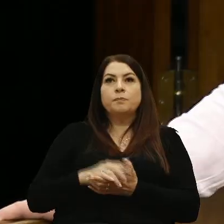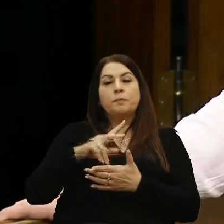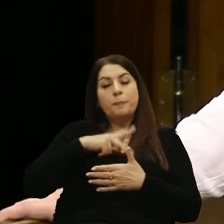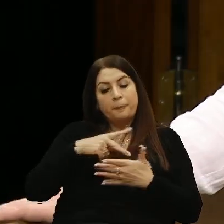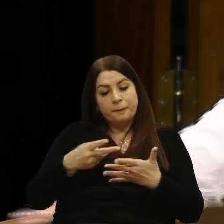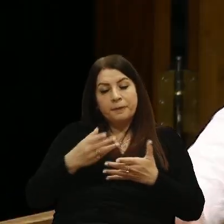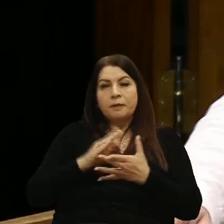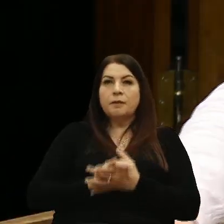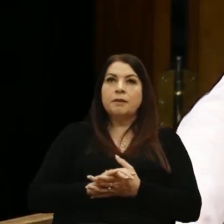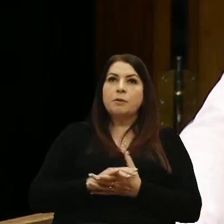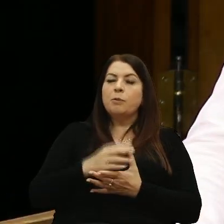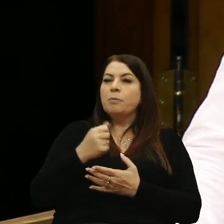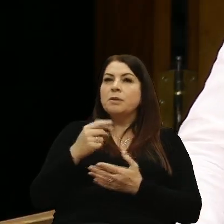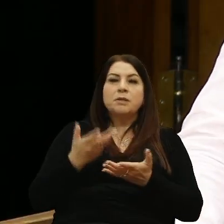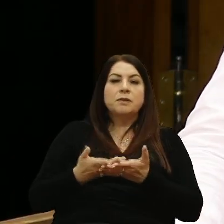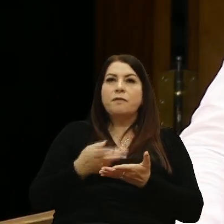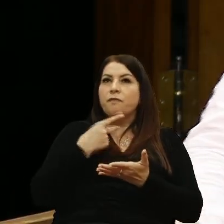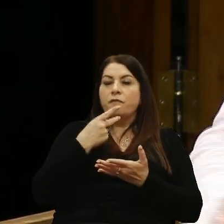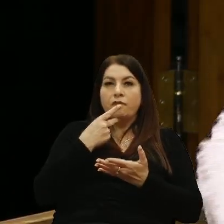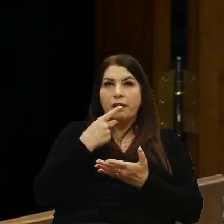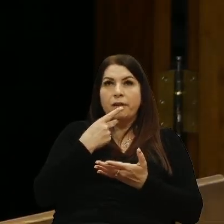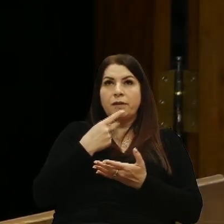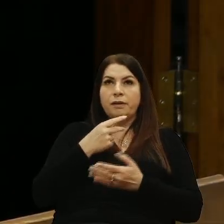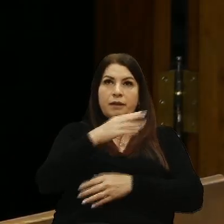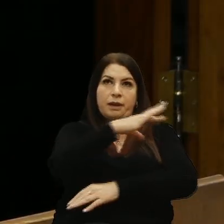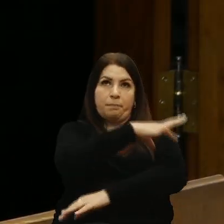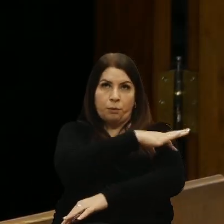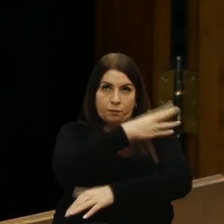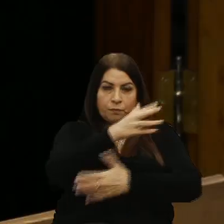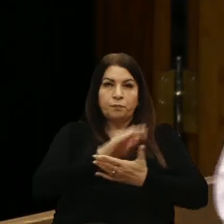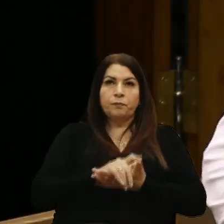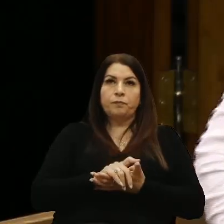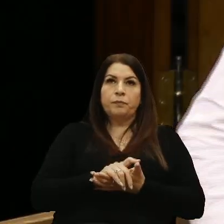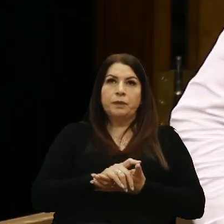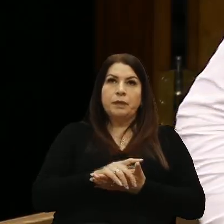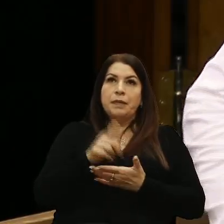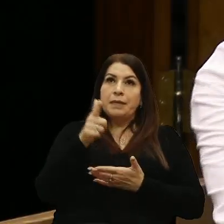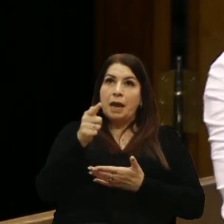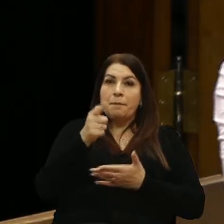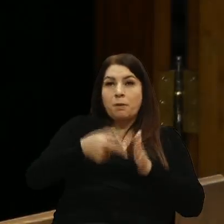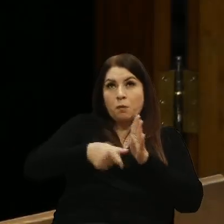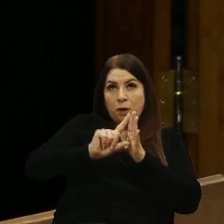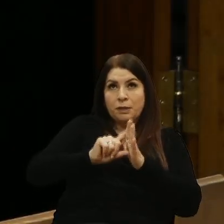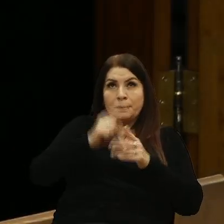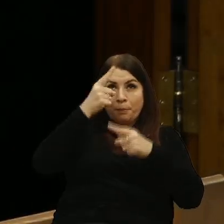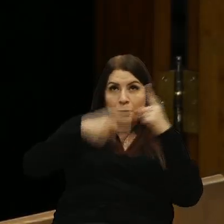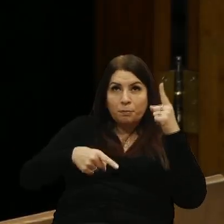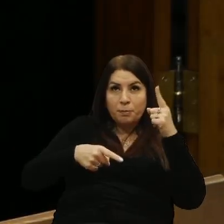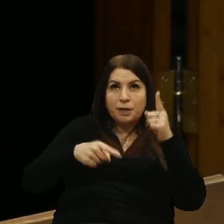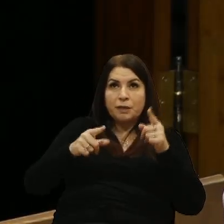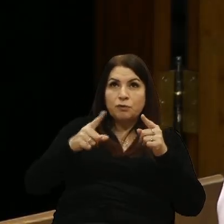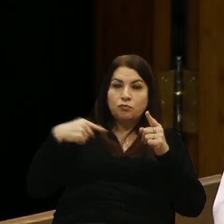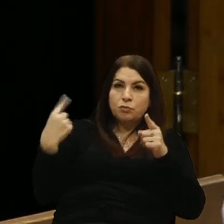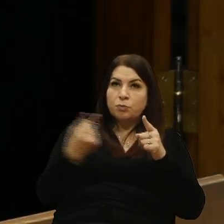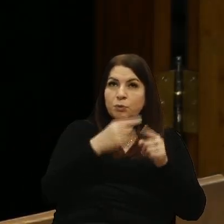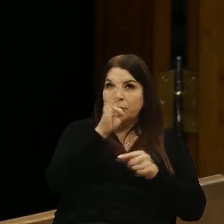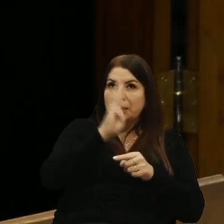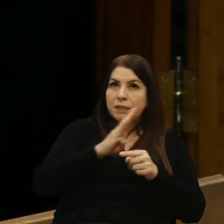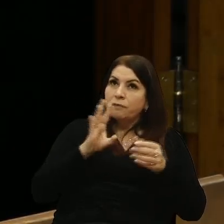Presidente, eu não preciso falar, vereador Ramon, que armas que anteriormente eram proibidas de circulação no